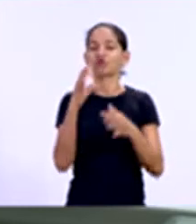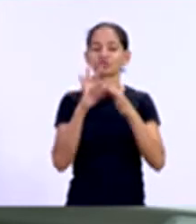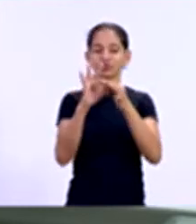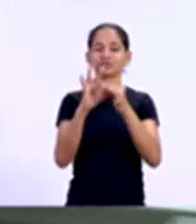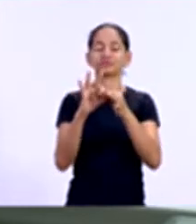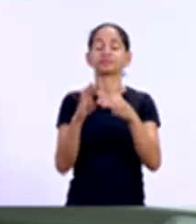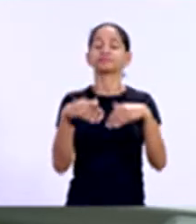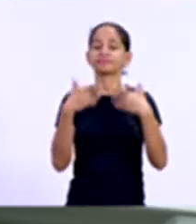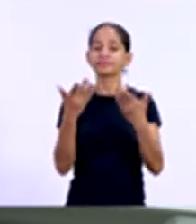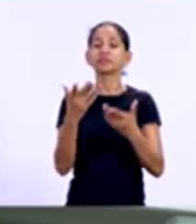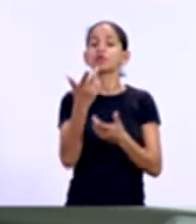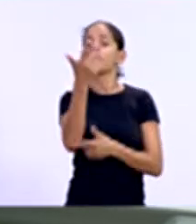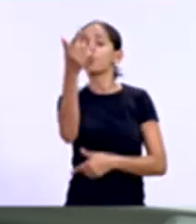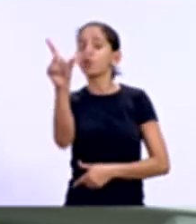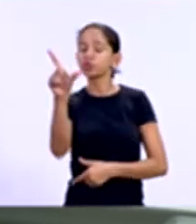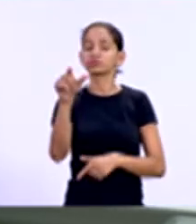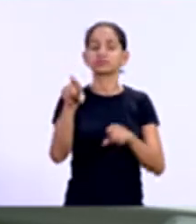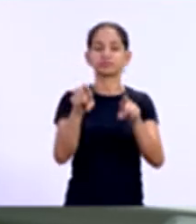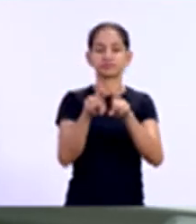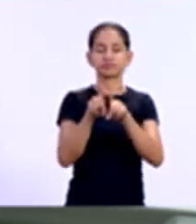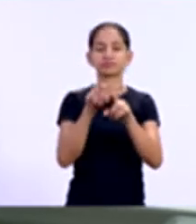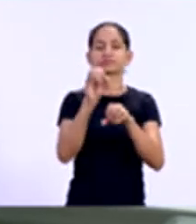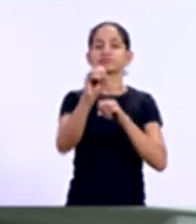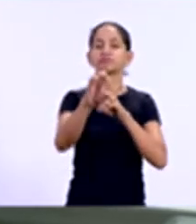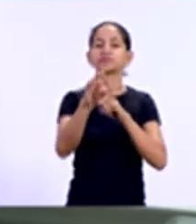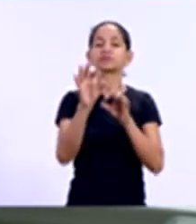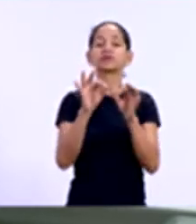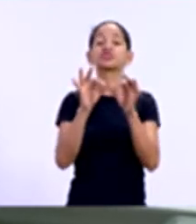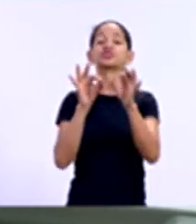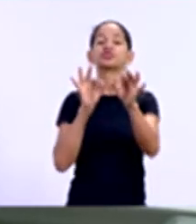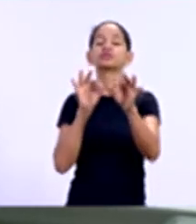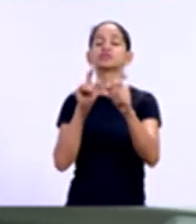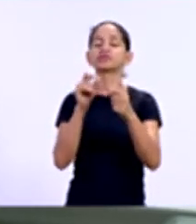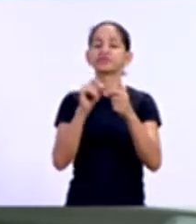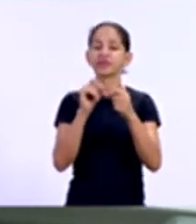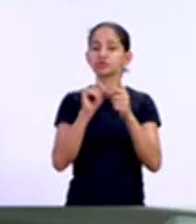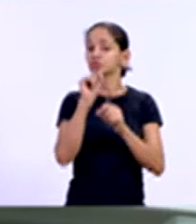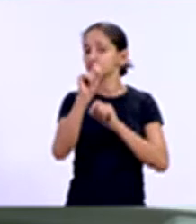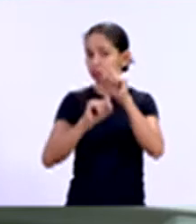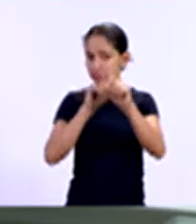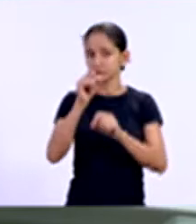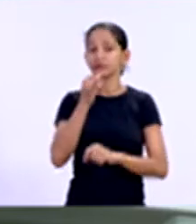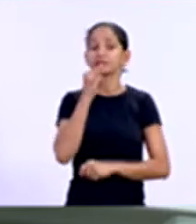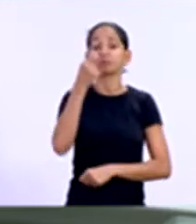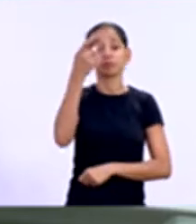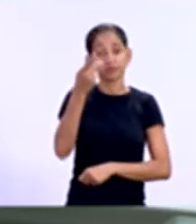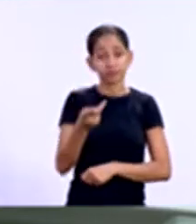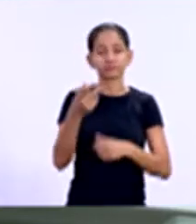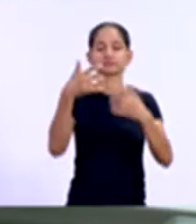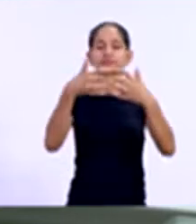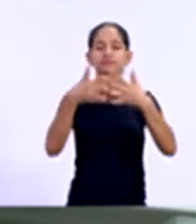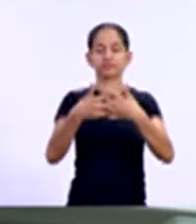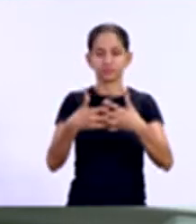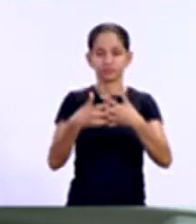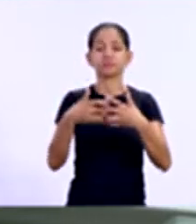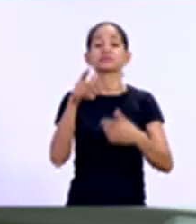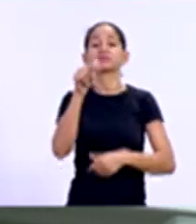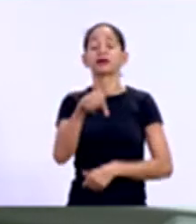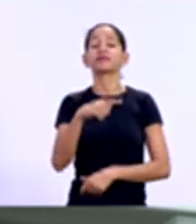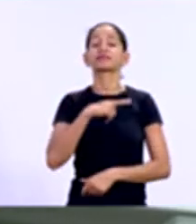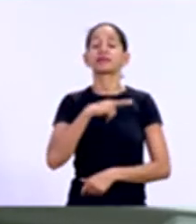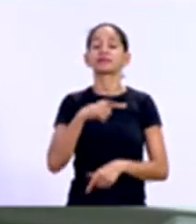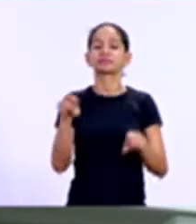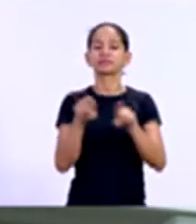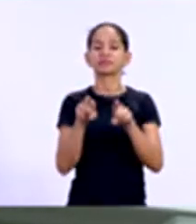de todas essas mídias, ela vai disponibilizar para você, no caso do Instituto também, um ambiente virtual